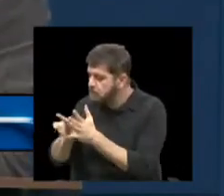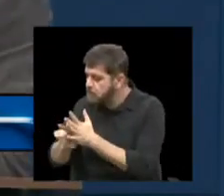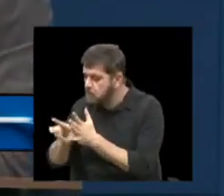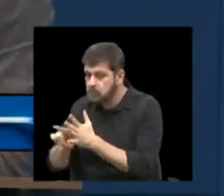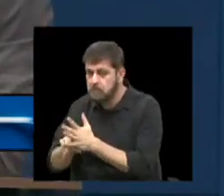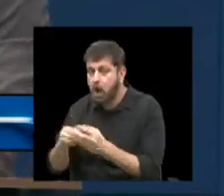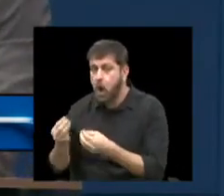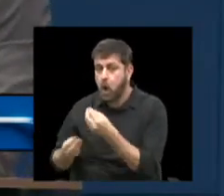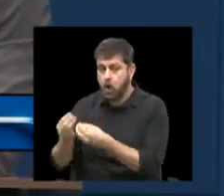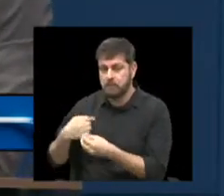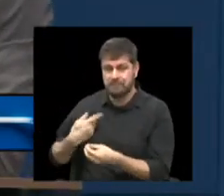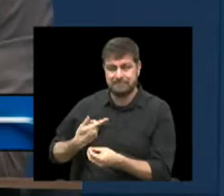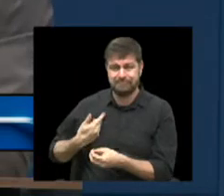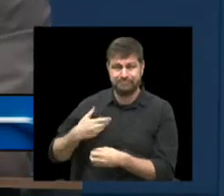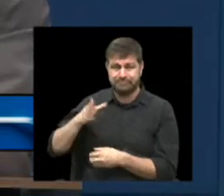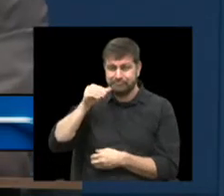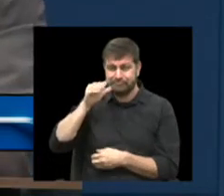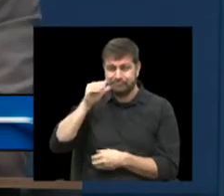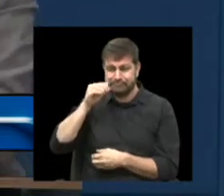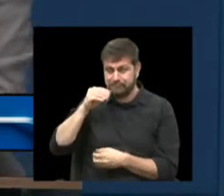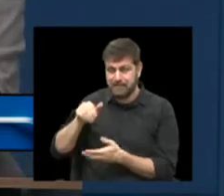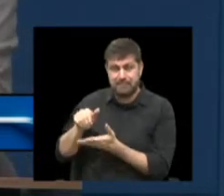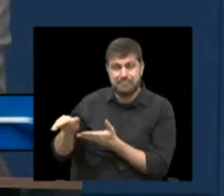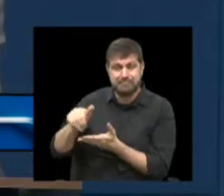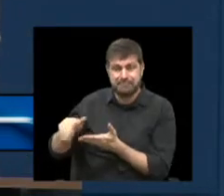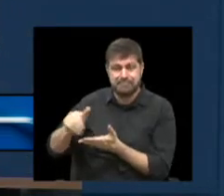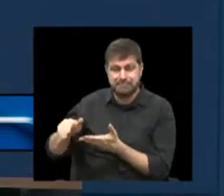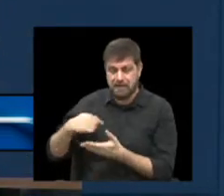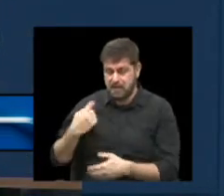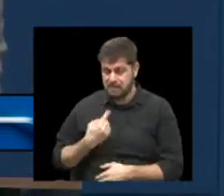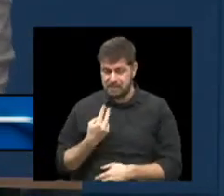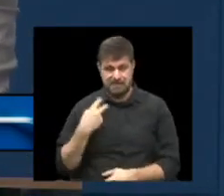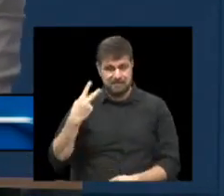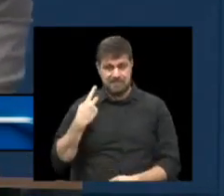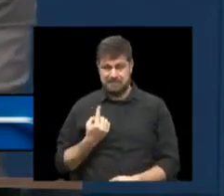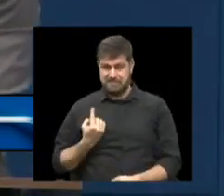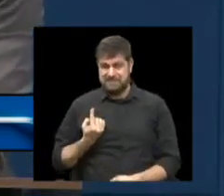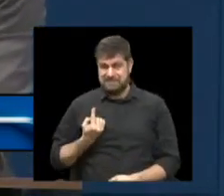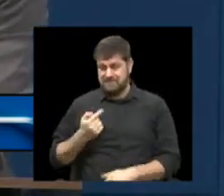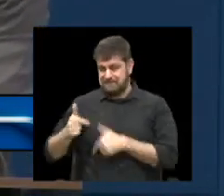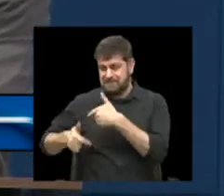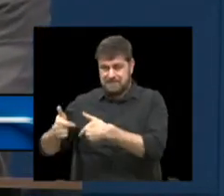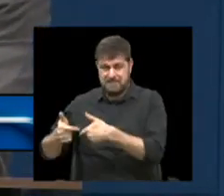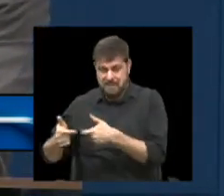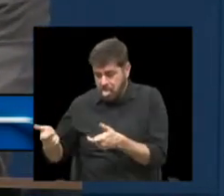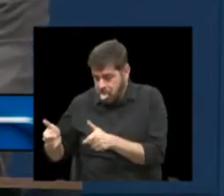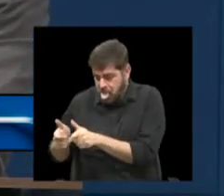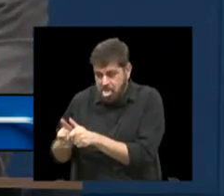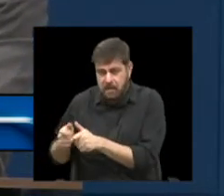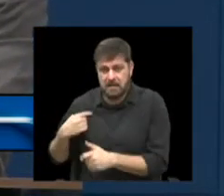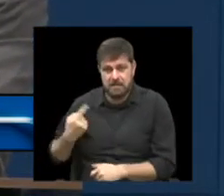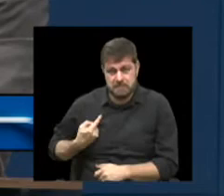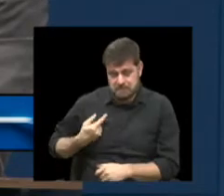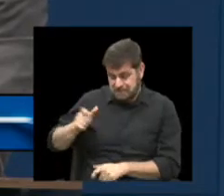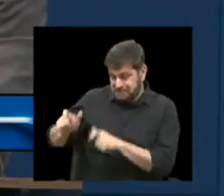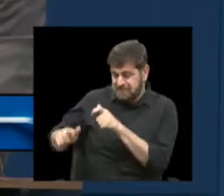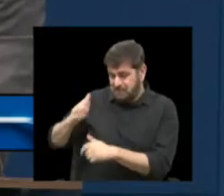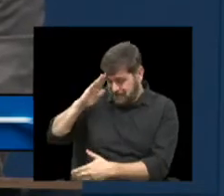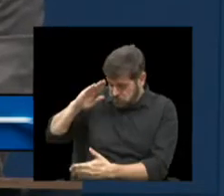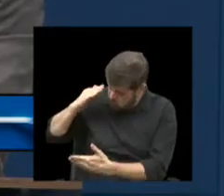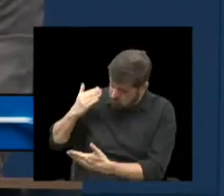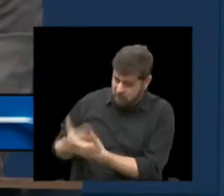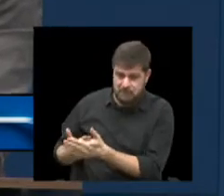na prefeitura. Então, assim, é importante que a população saiba que nós precisamos de gente de confiança do nosso